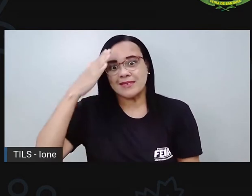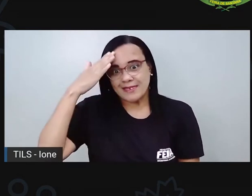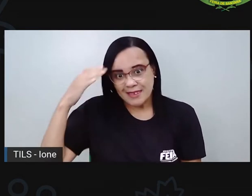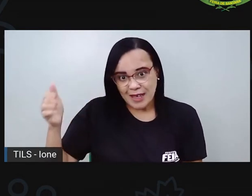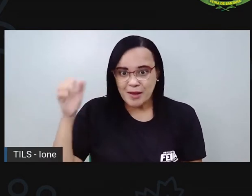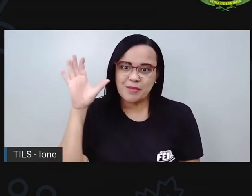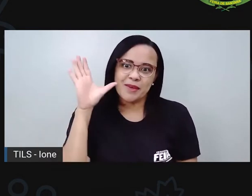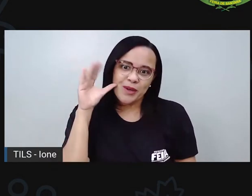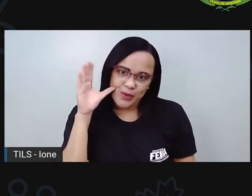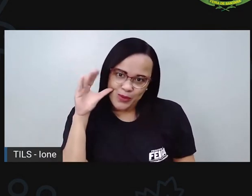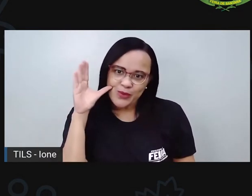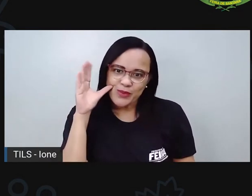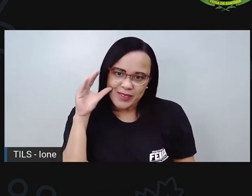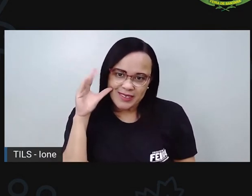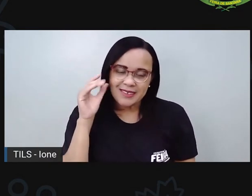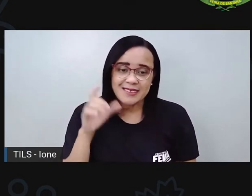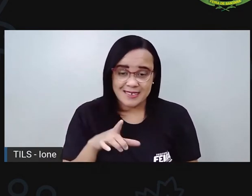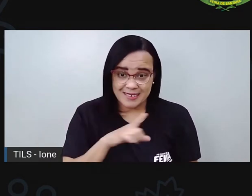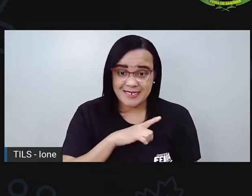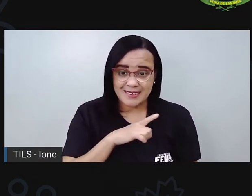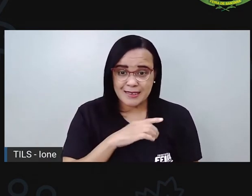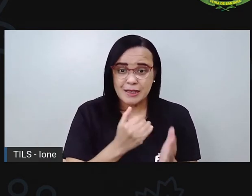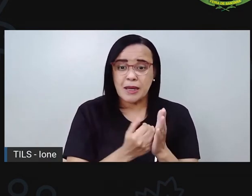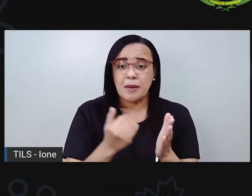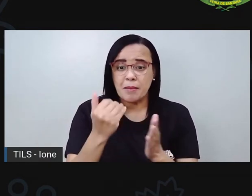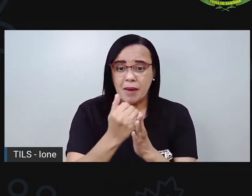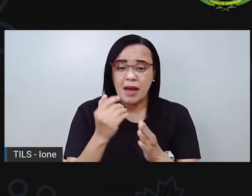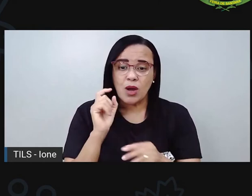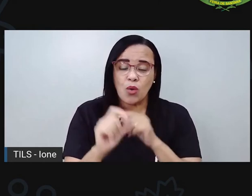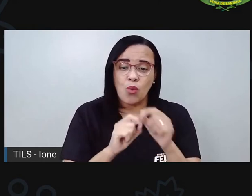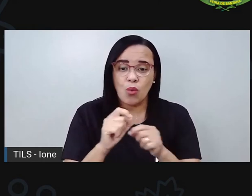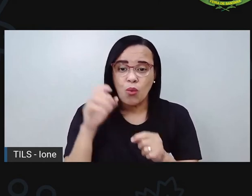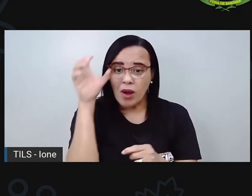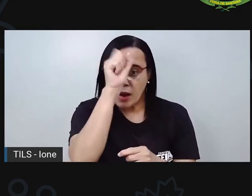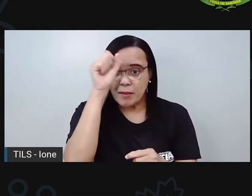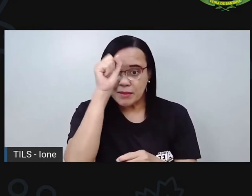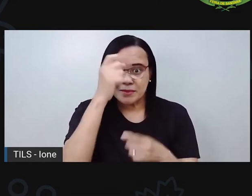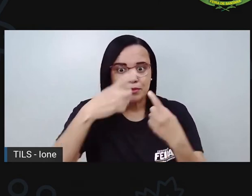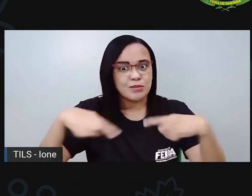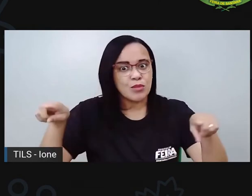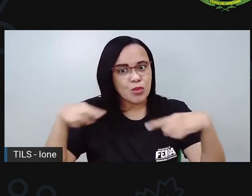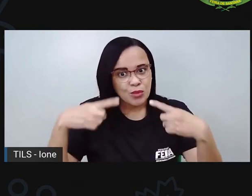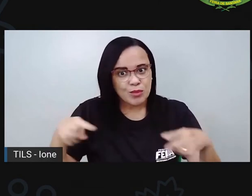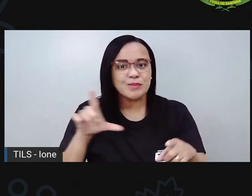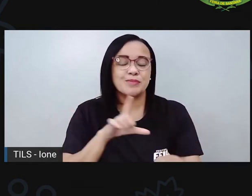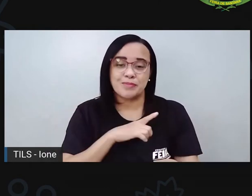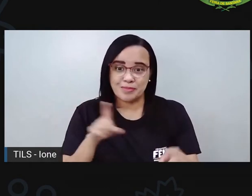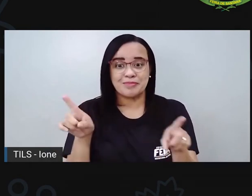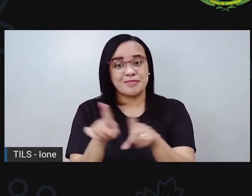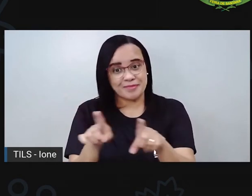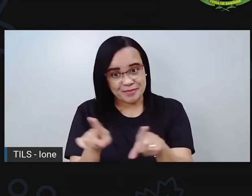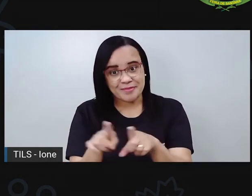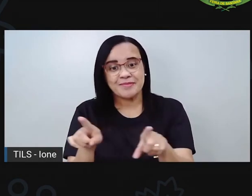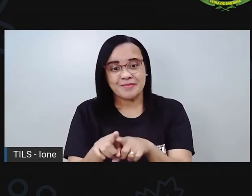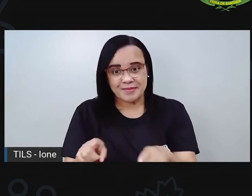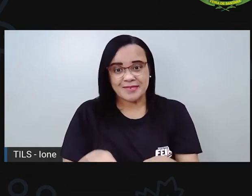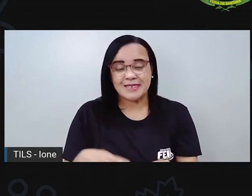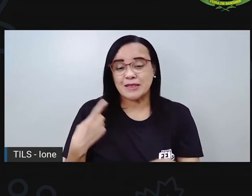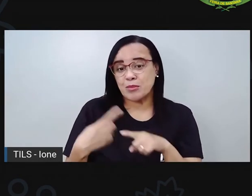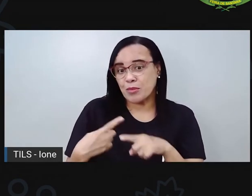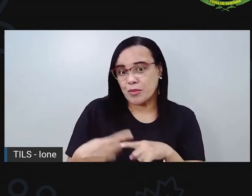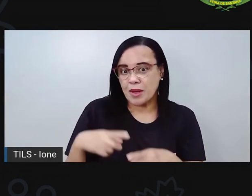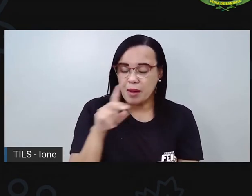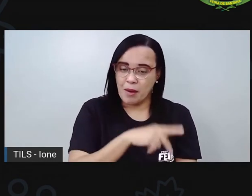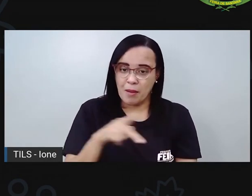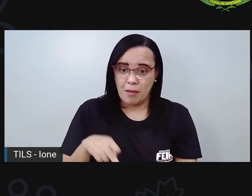e sabe o que mais que eu quero saber eu quero aprender uma música aproxime disse